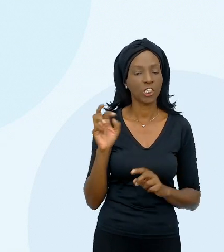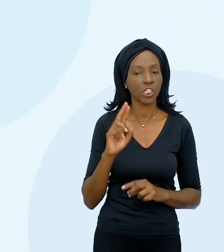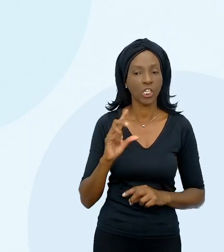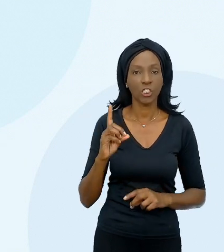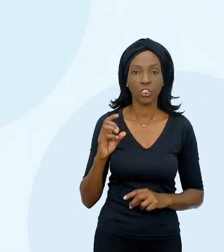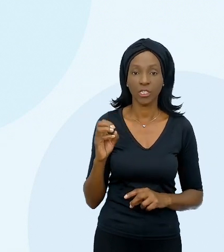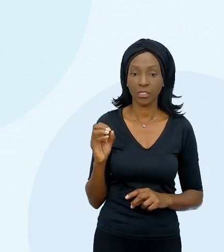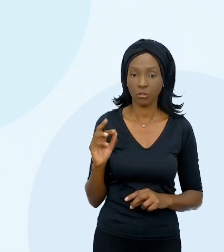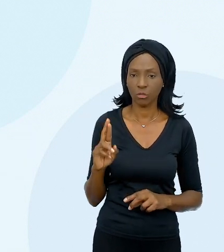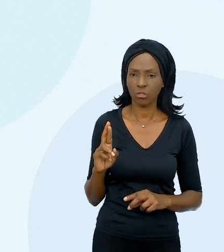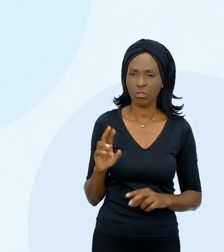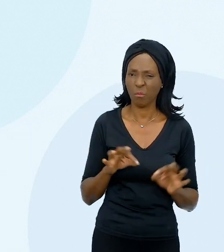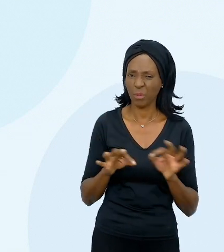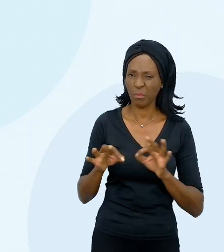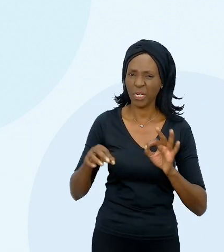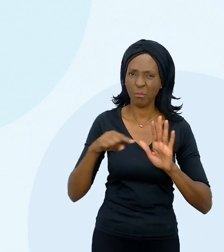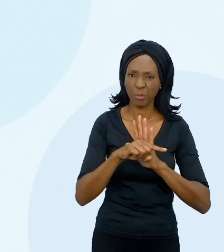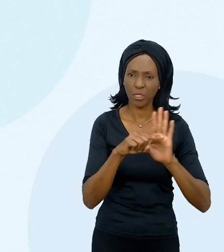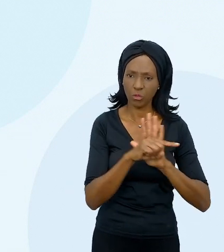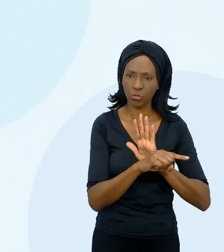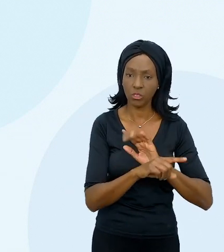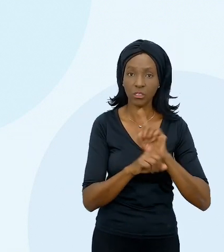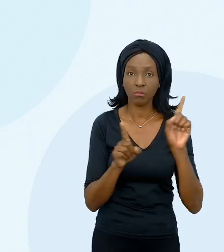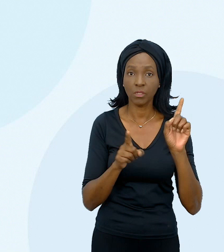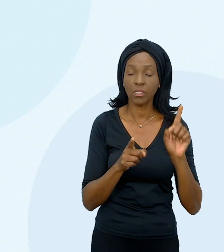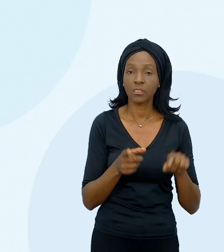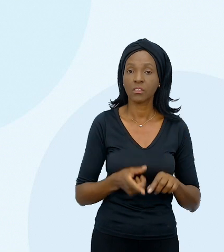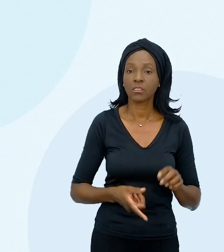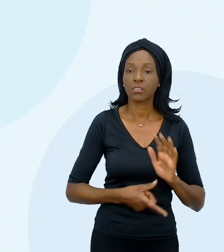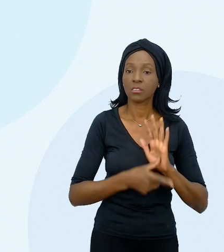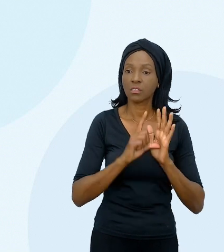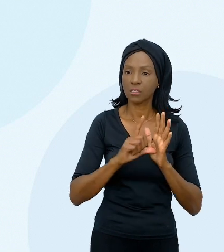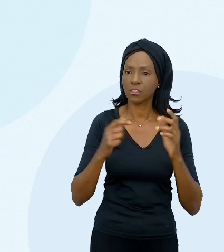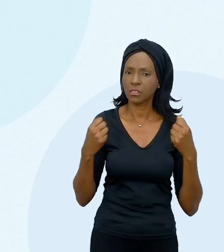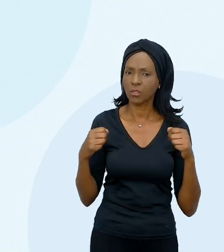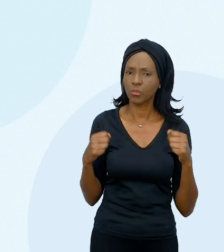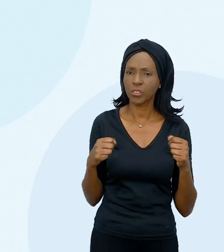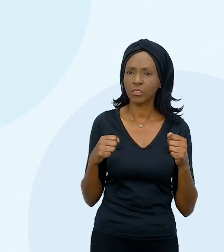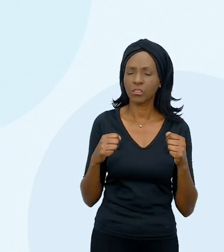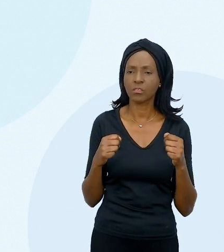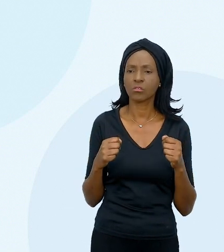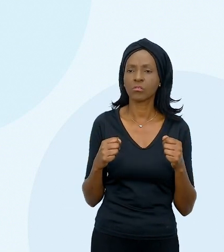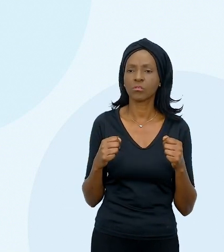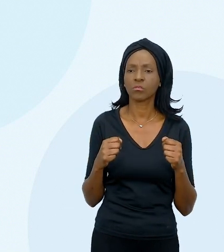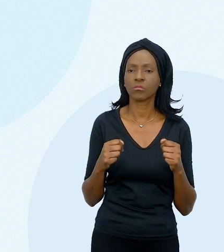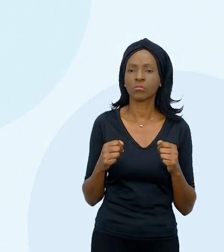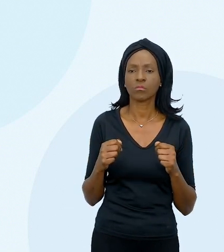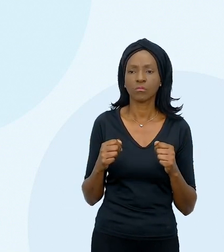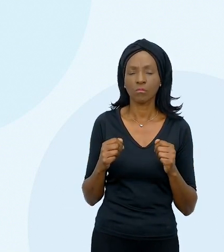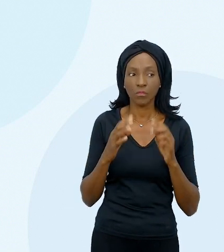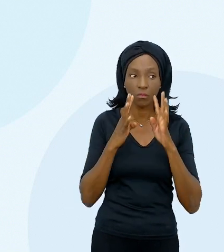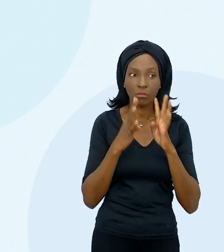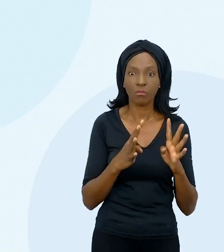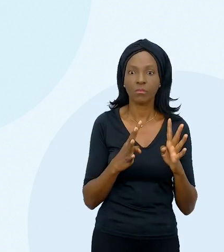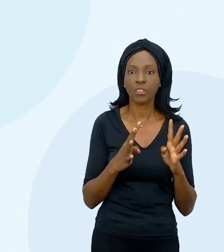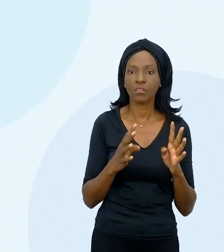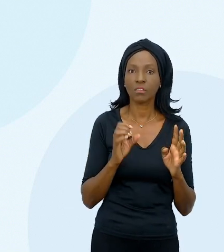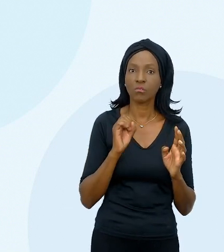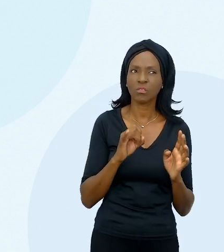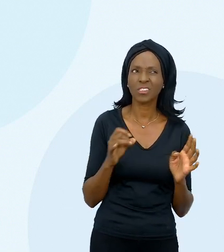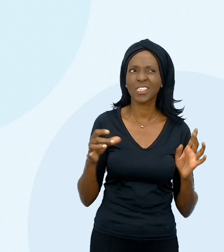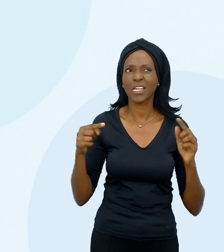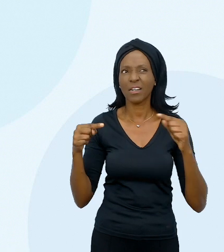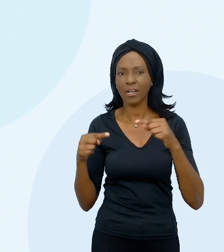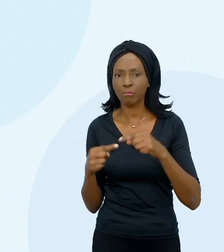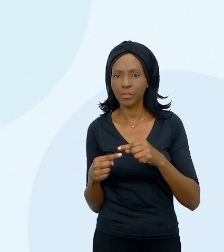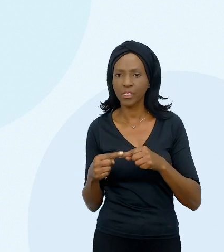formular perguntas, mas eu preciso estar antenado se ela está conectado ao objeto de estudo,